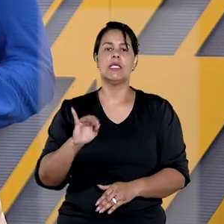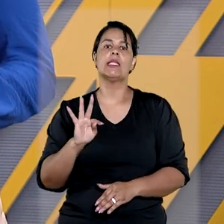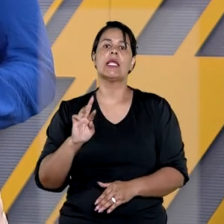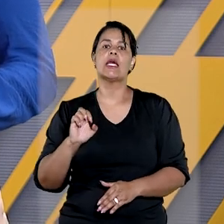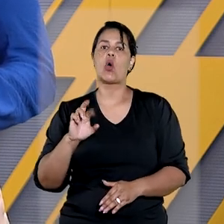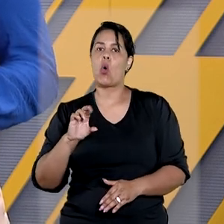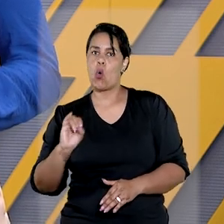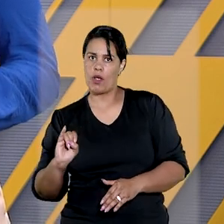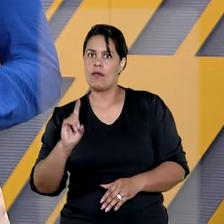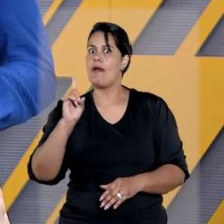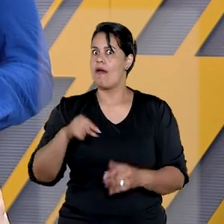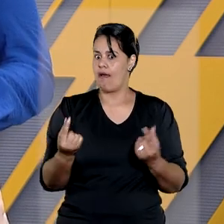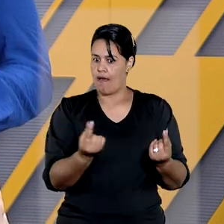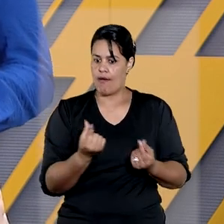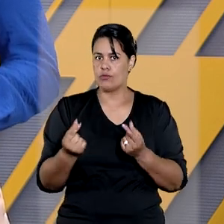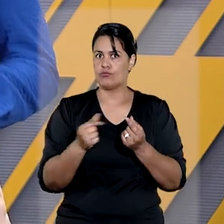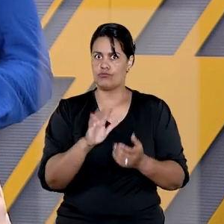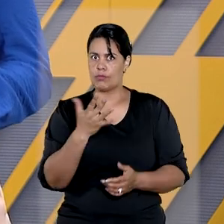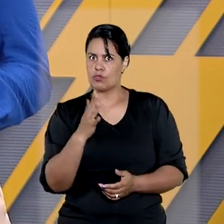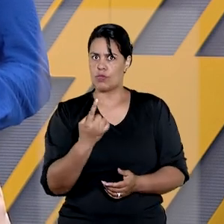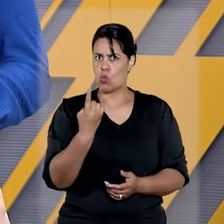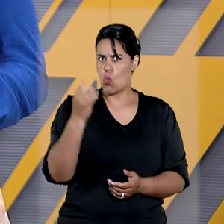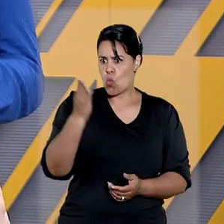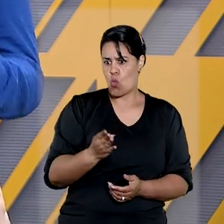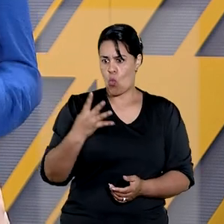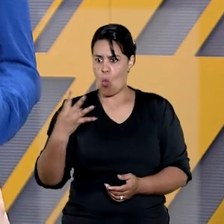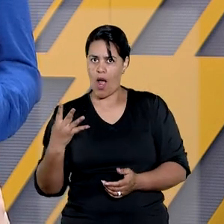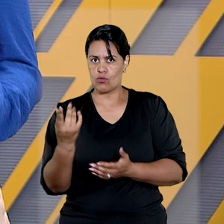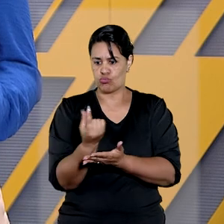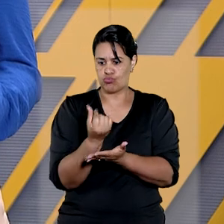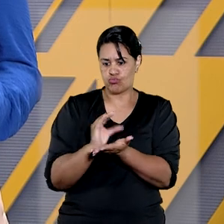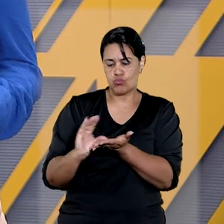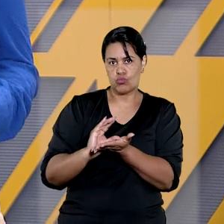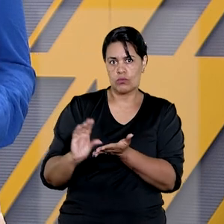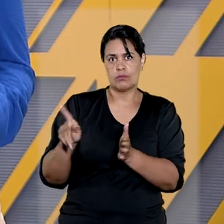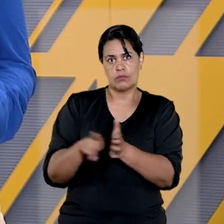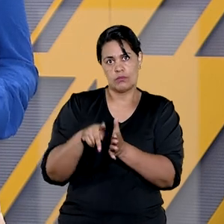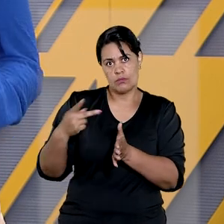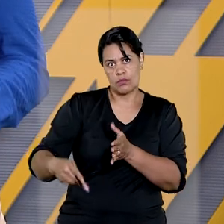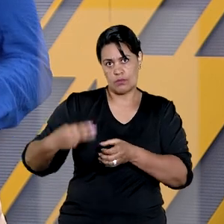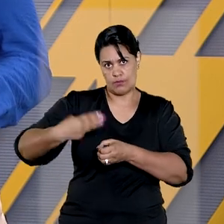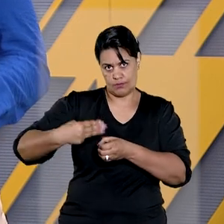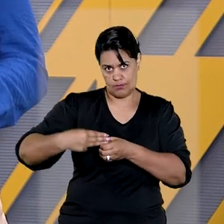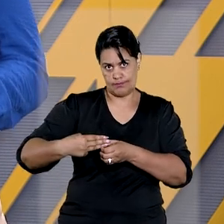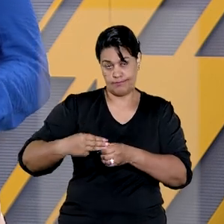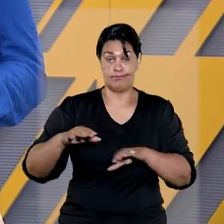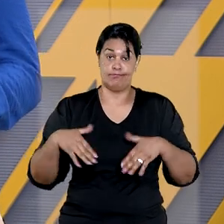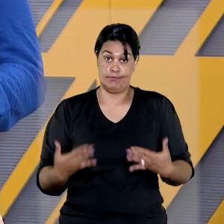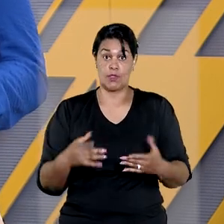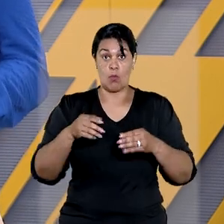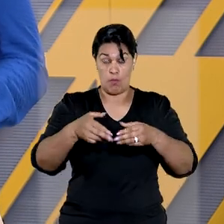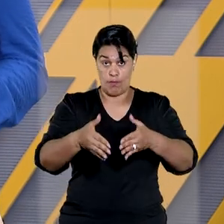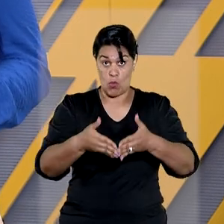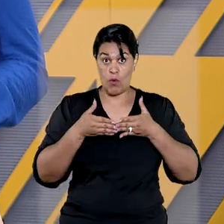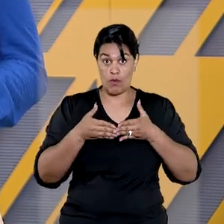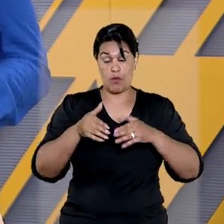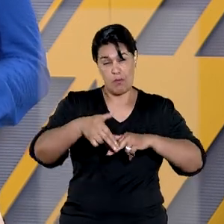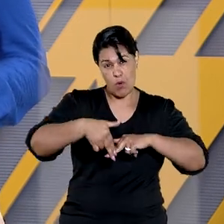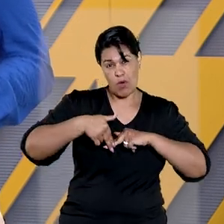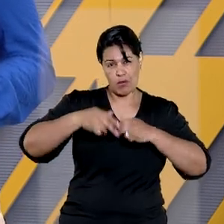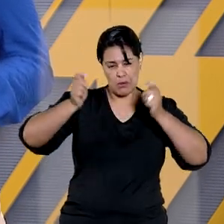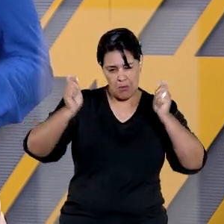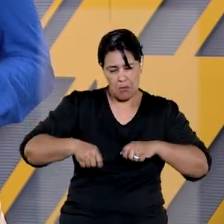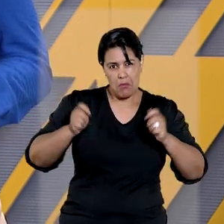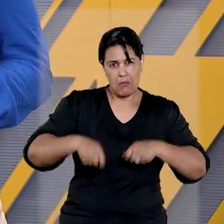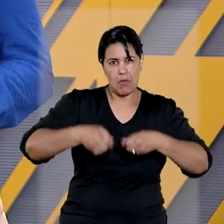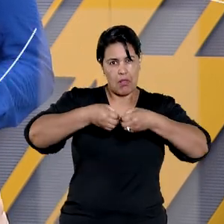um quarto do orçamento anual do município, com potencial de grave lesão ao orçamento municipal e à prestação